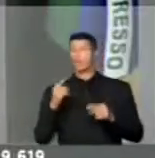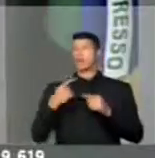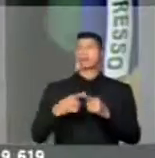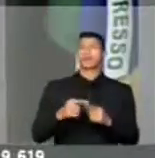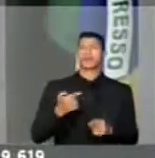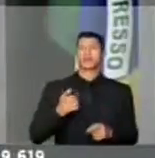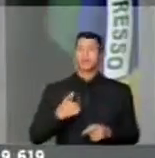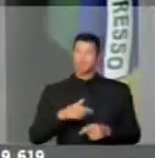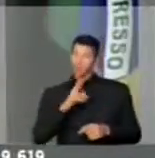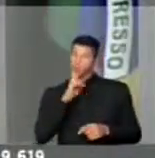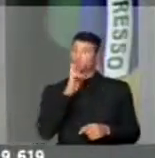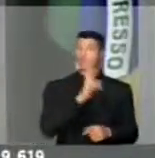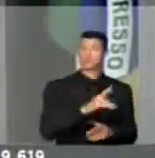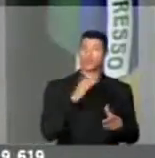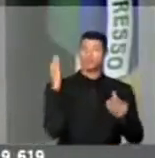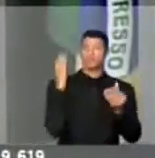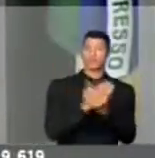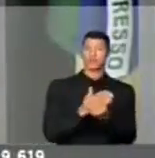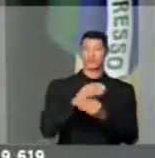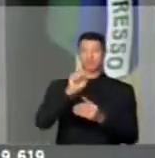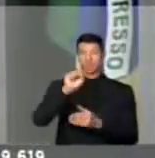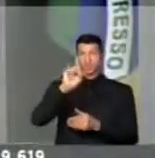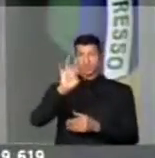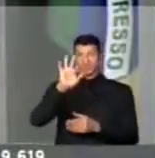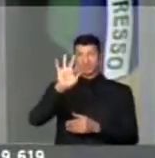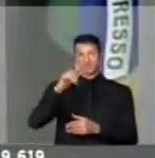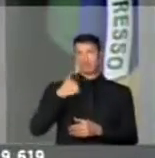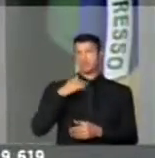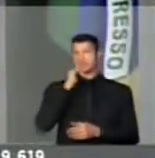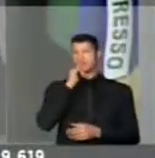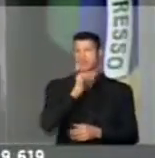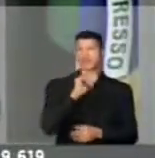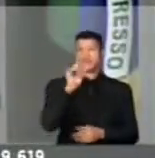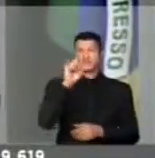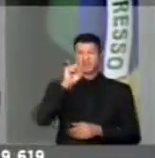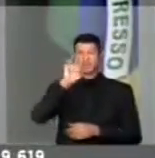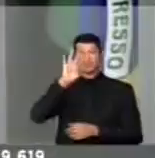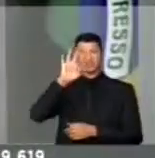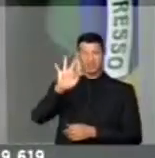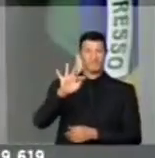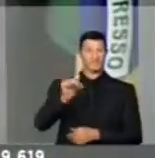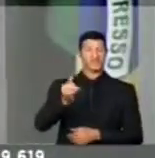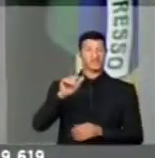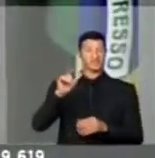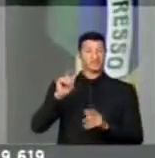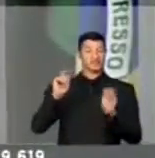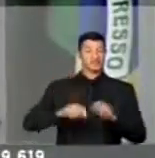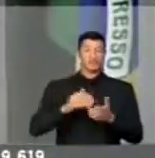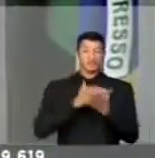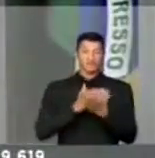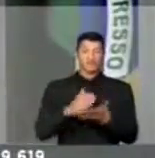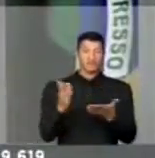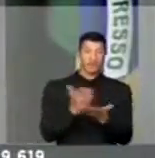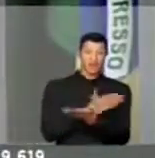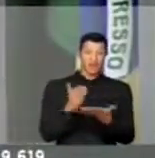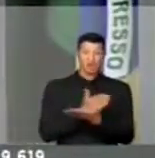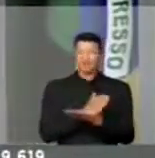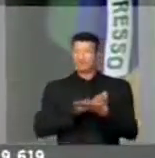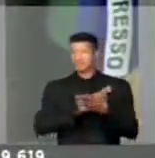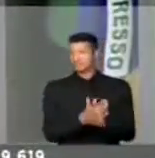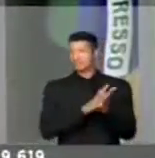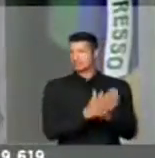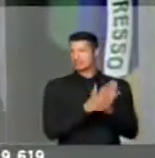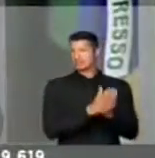porque eu respondo processo do Supremo que eu não vou dizer que o Supremo Tribunal Federal cometeu uma